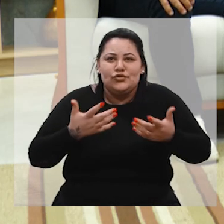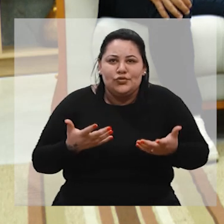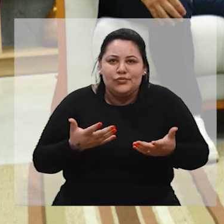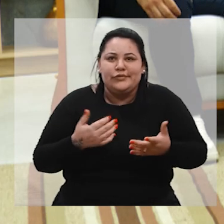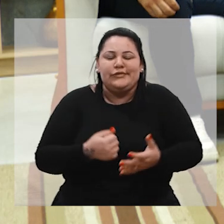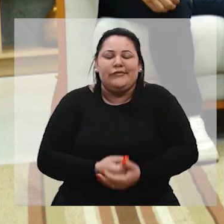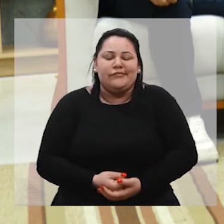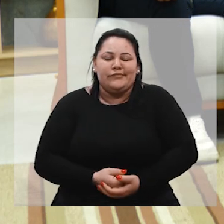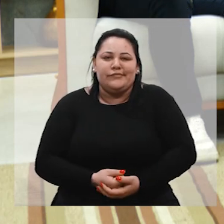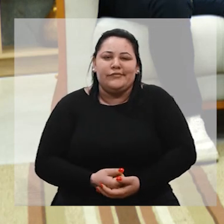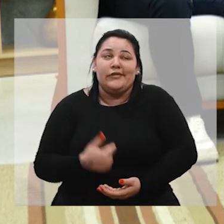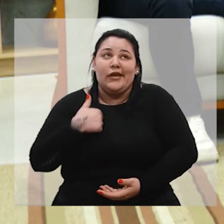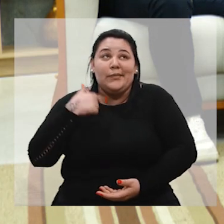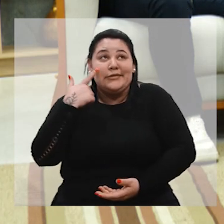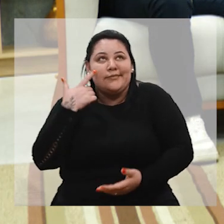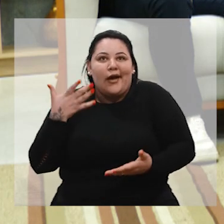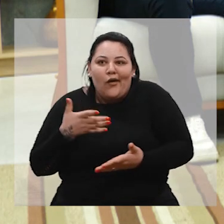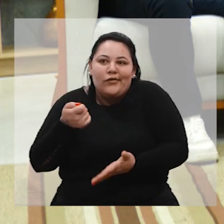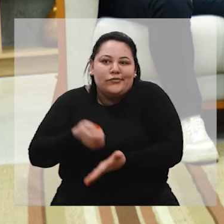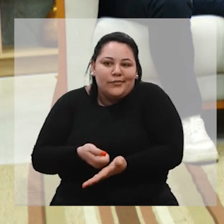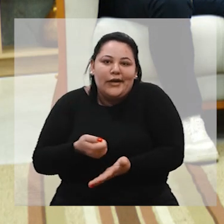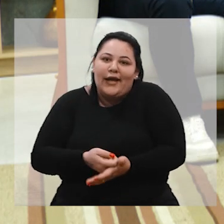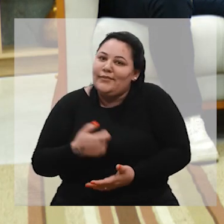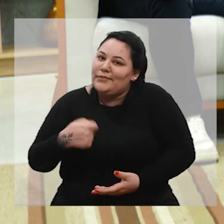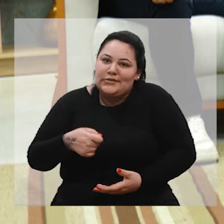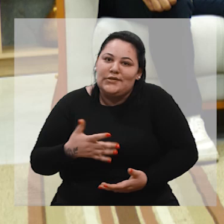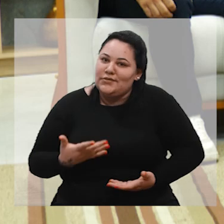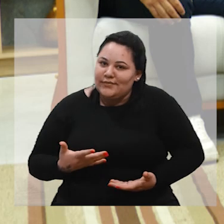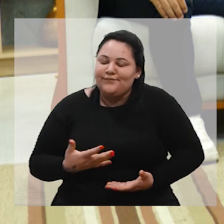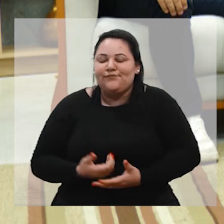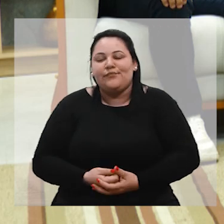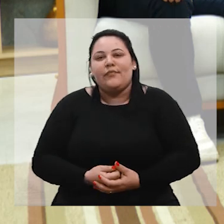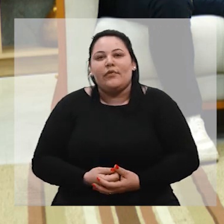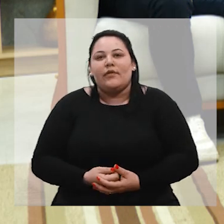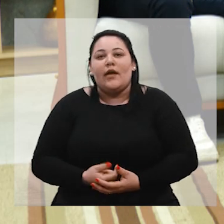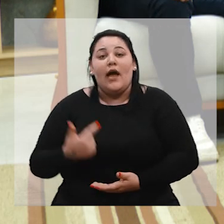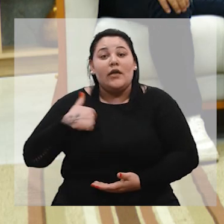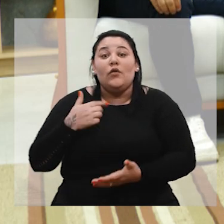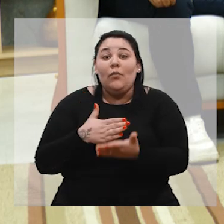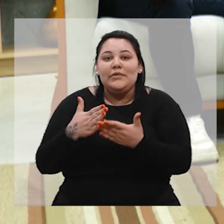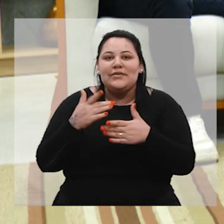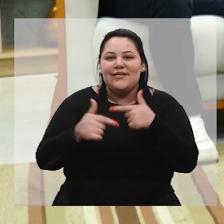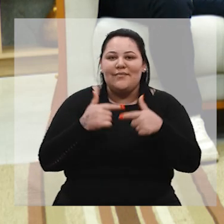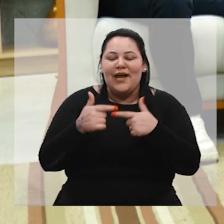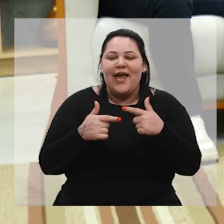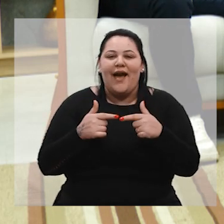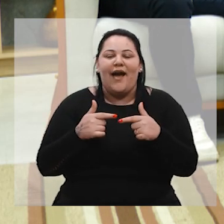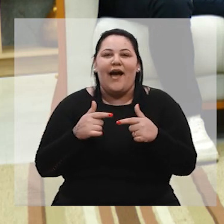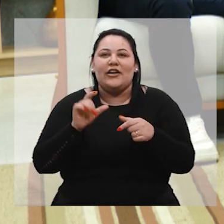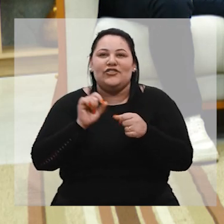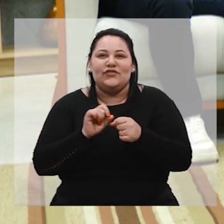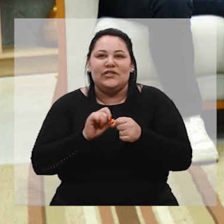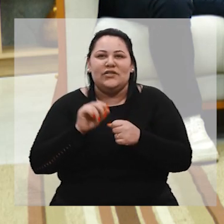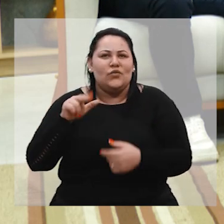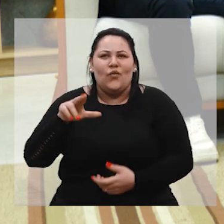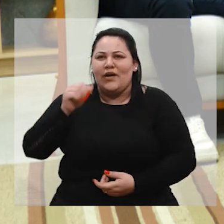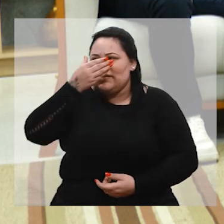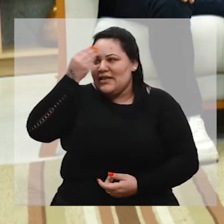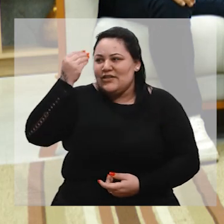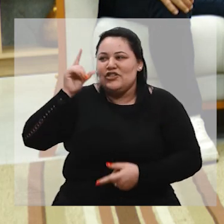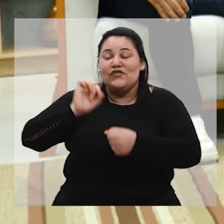difícil trabalhar com os alunos. E eu disse, eu vou ter que trabalhar teatro, né, agora, porque eu sou obrigada, né? Aí